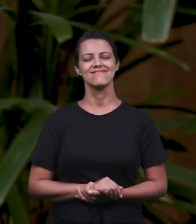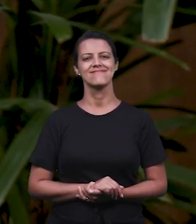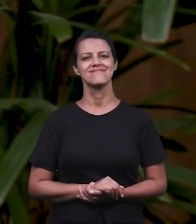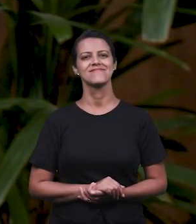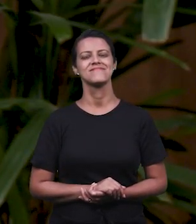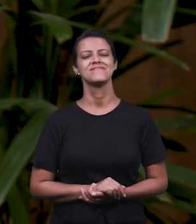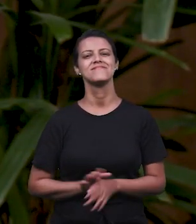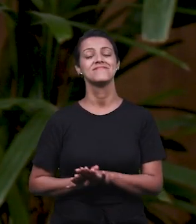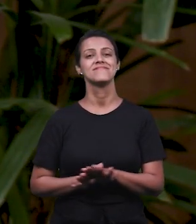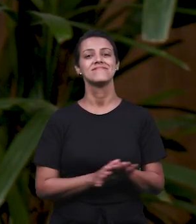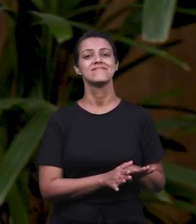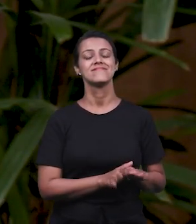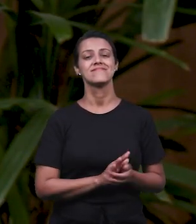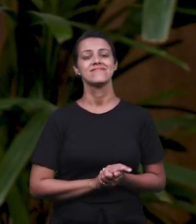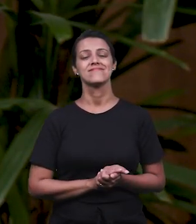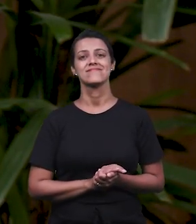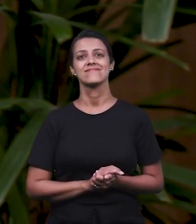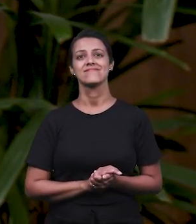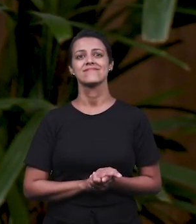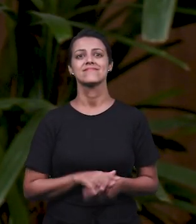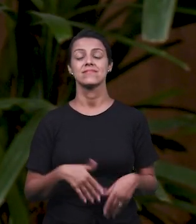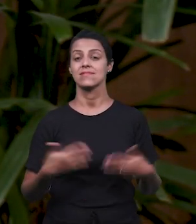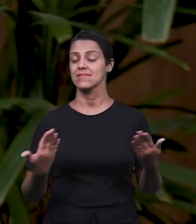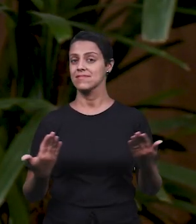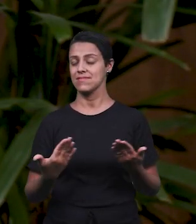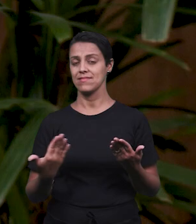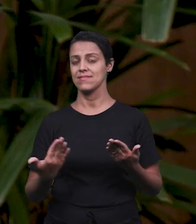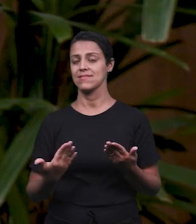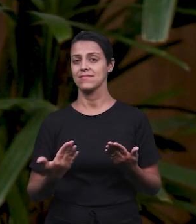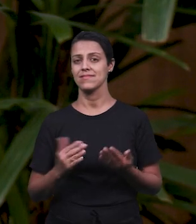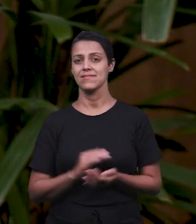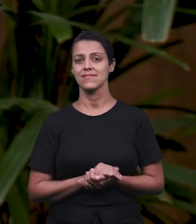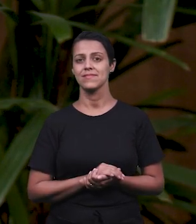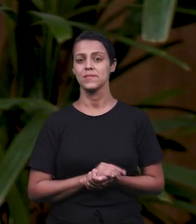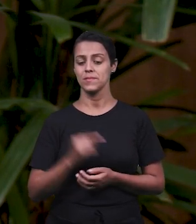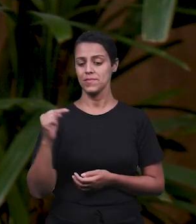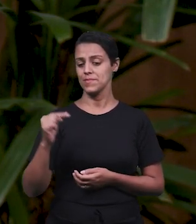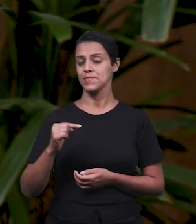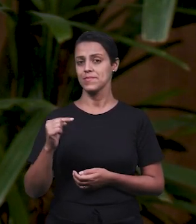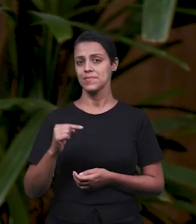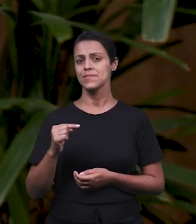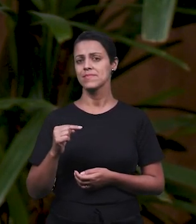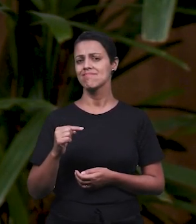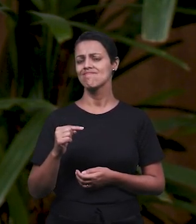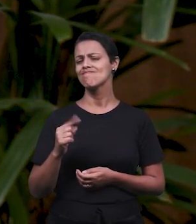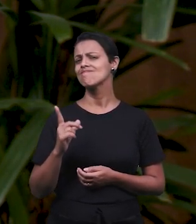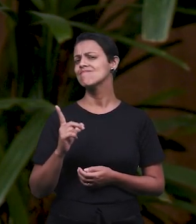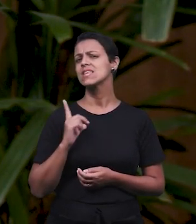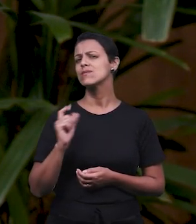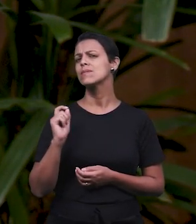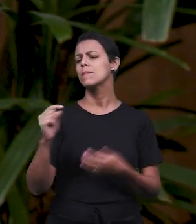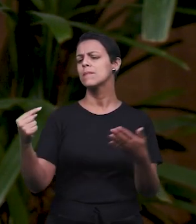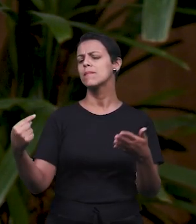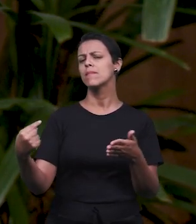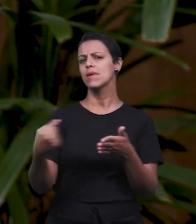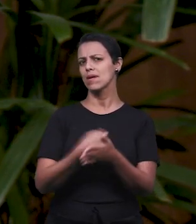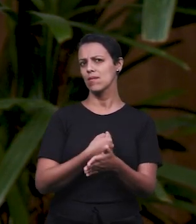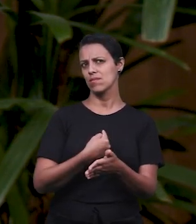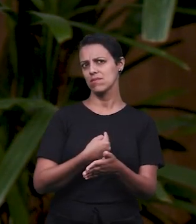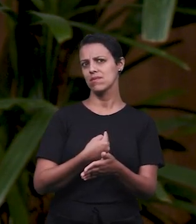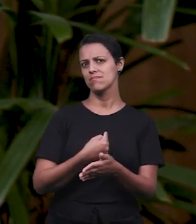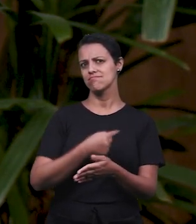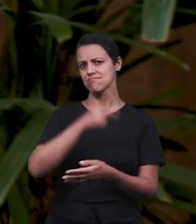Carlos, neste programa, nós temos aqui um questionamento feito por Obédio